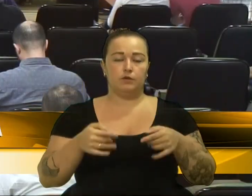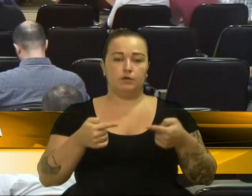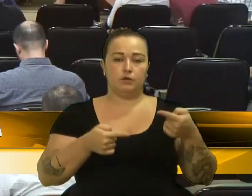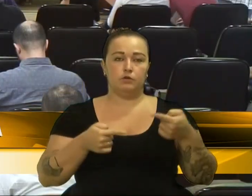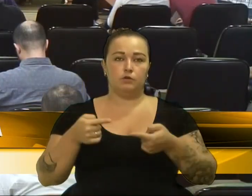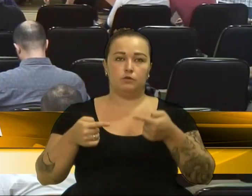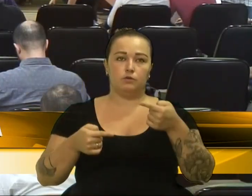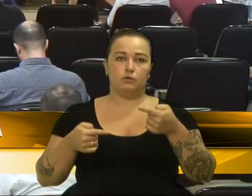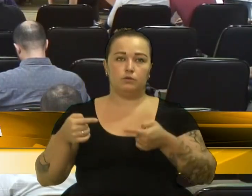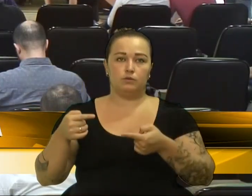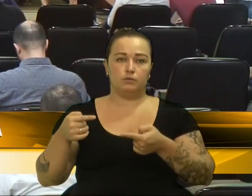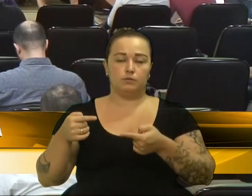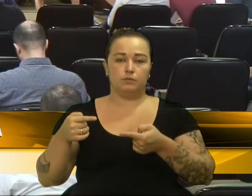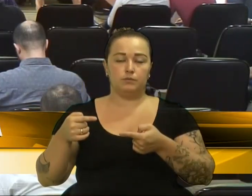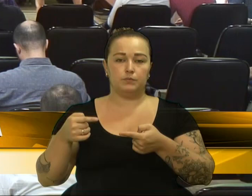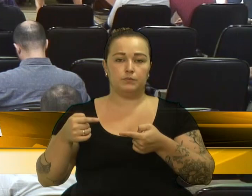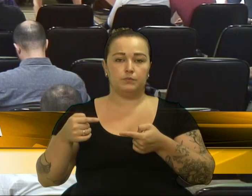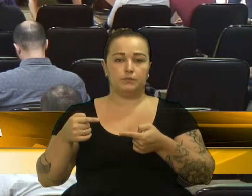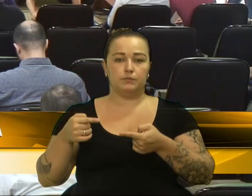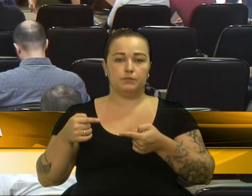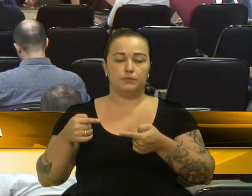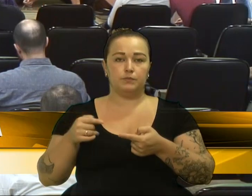discussão,